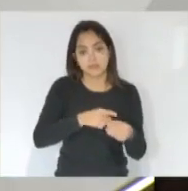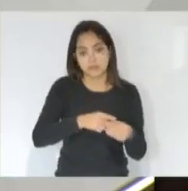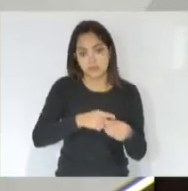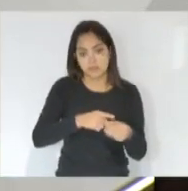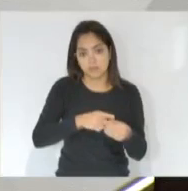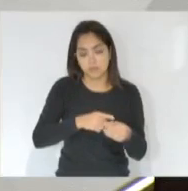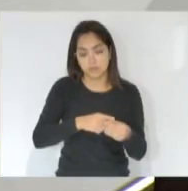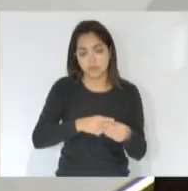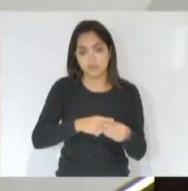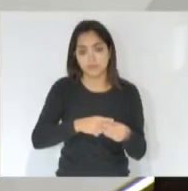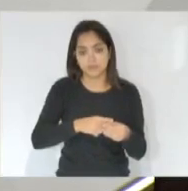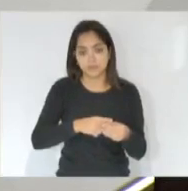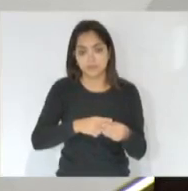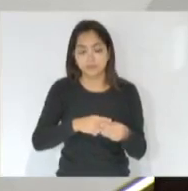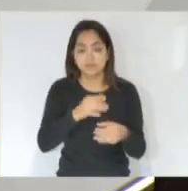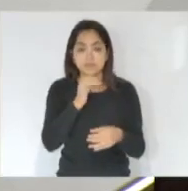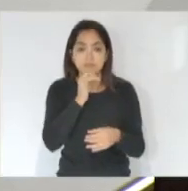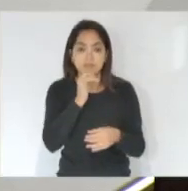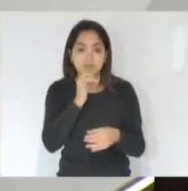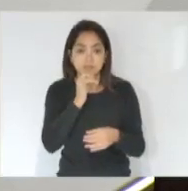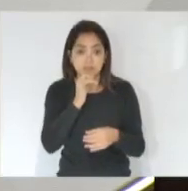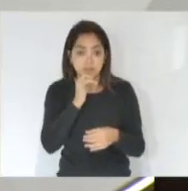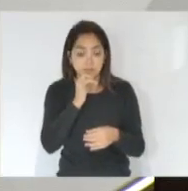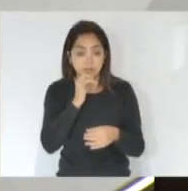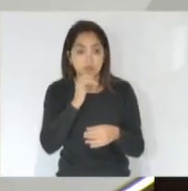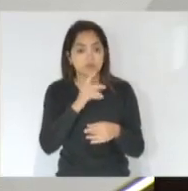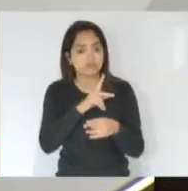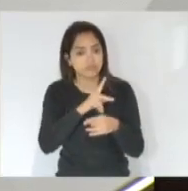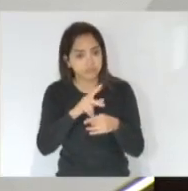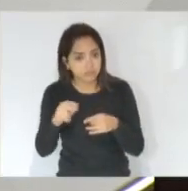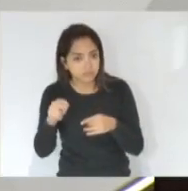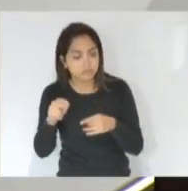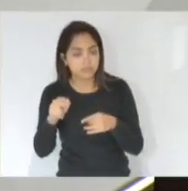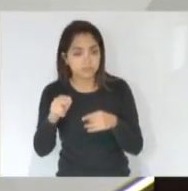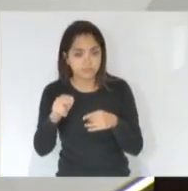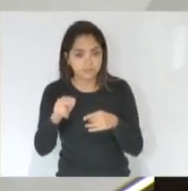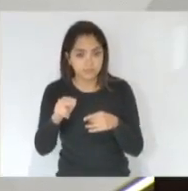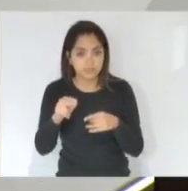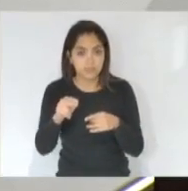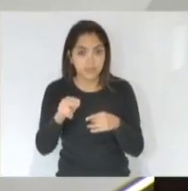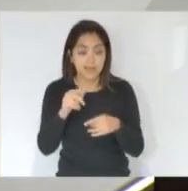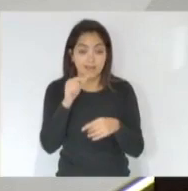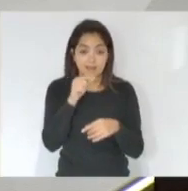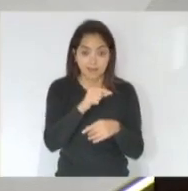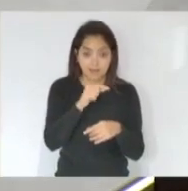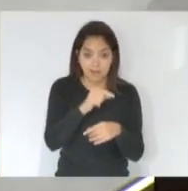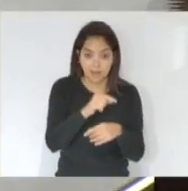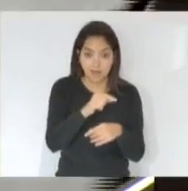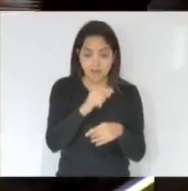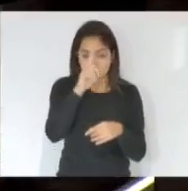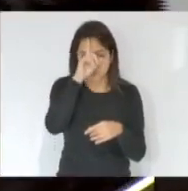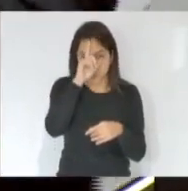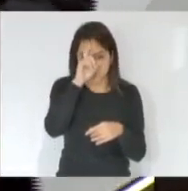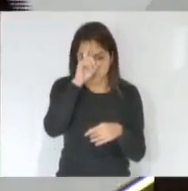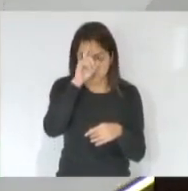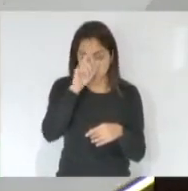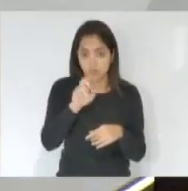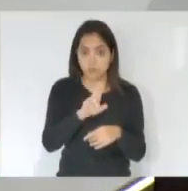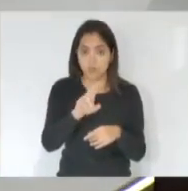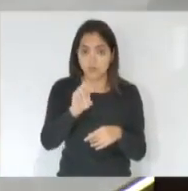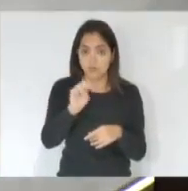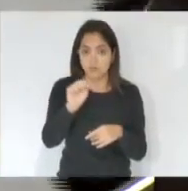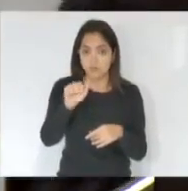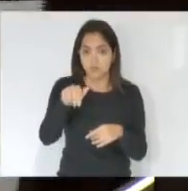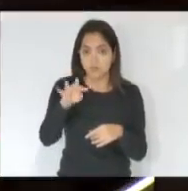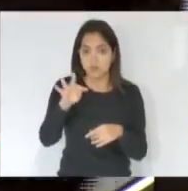nós temos um exemplo de sucesso nessa linha de ação. Lá nós temos o hospital chamado Santa